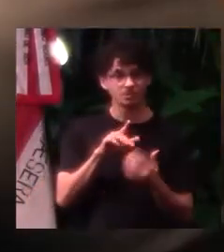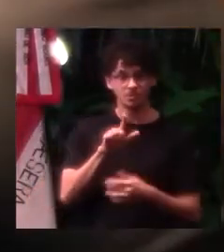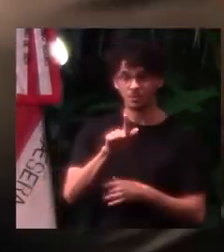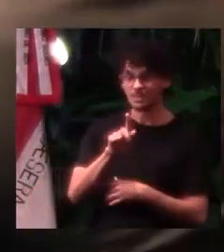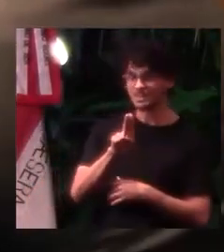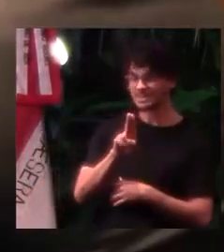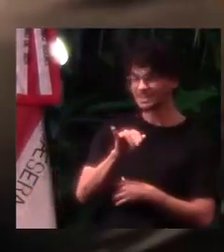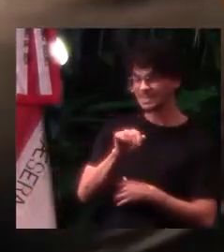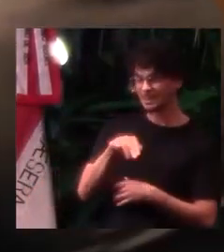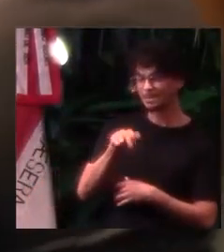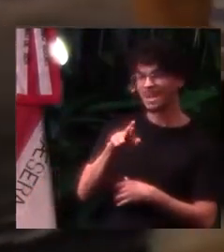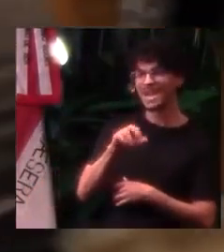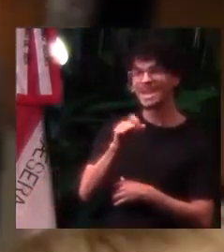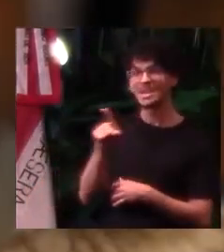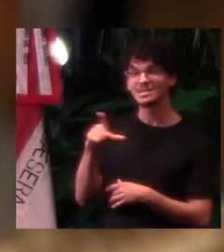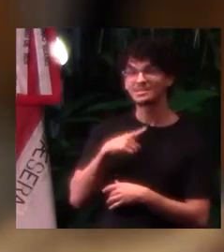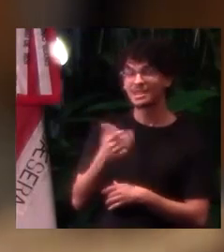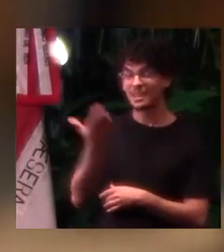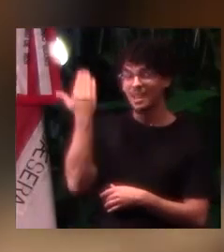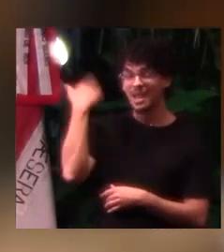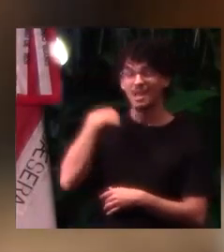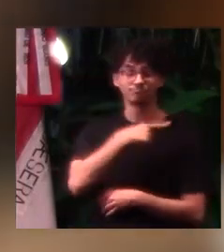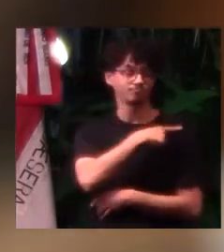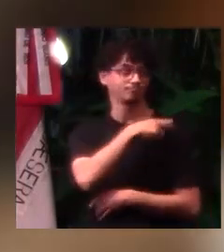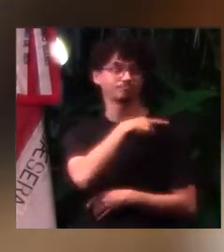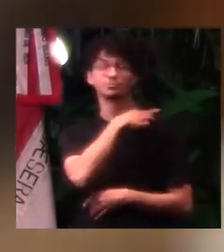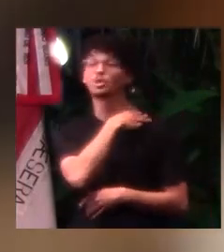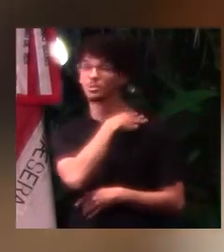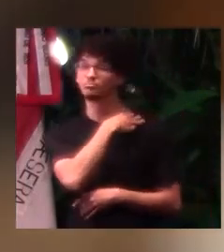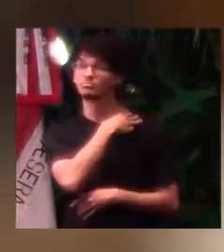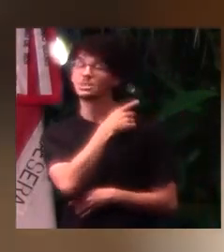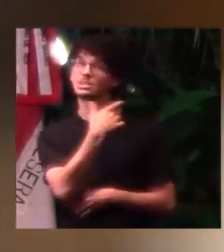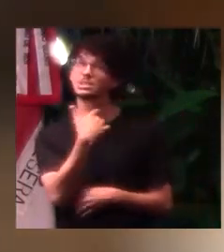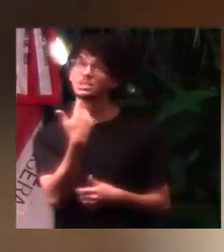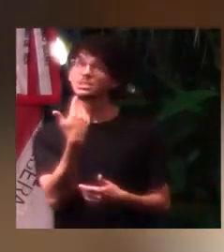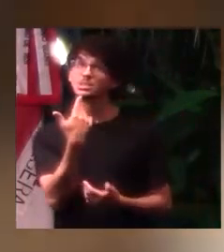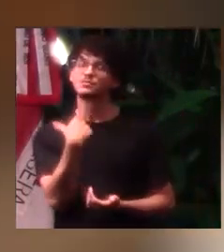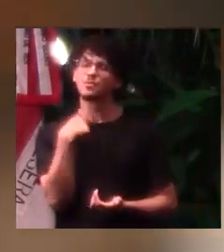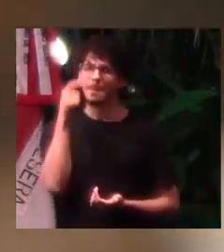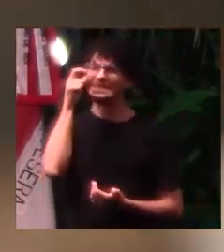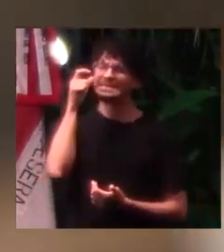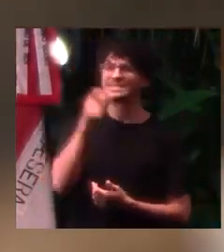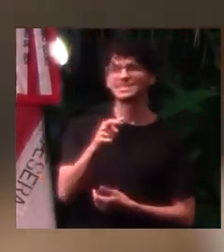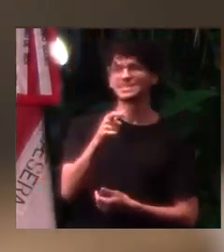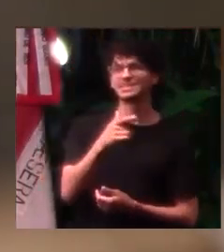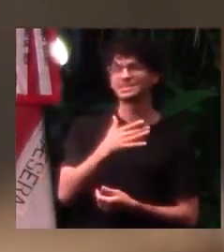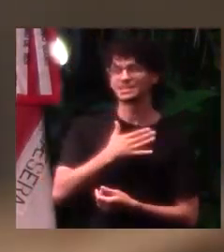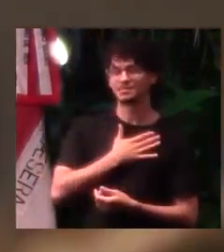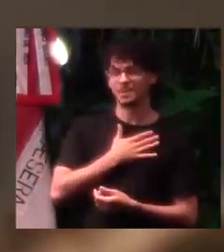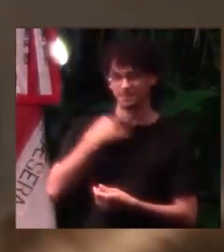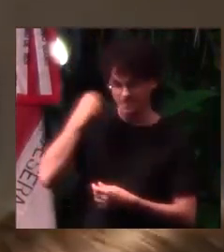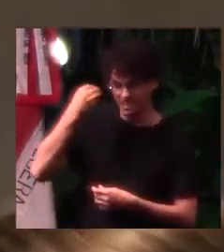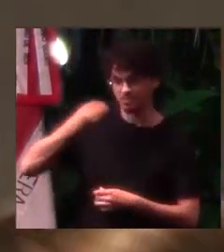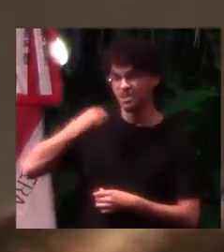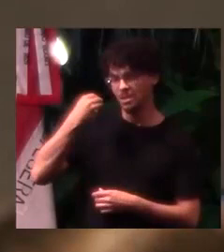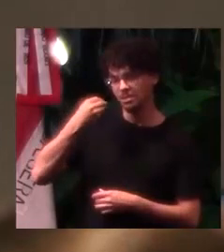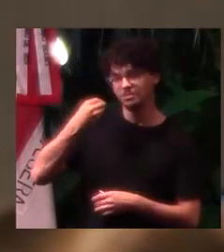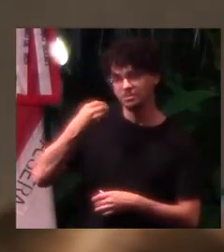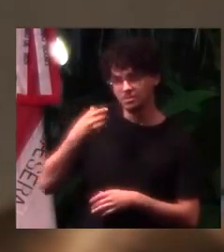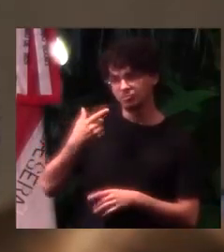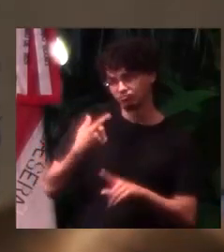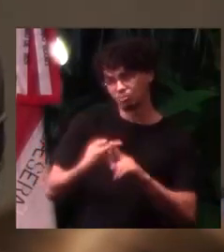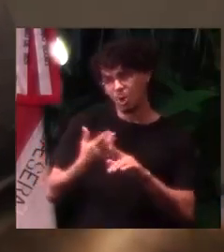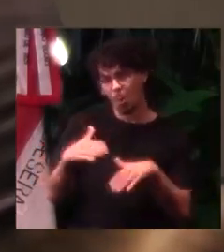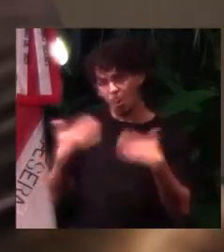Rosa no ensino médio e foi muito interessante para mim, porque ao ver o